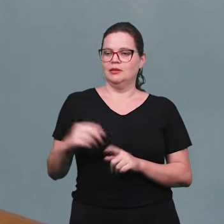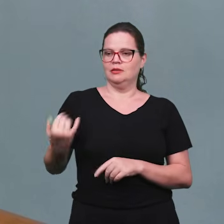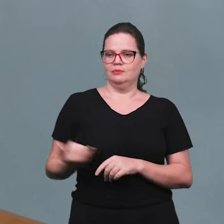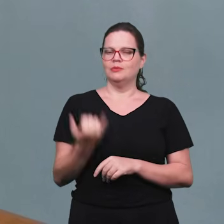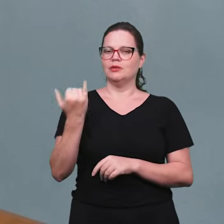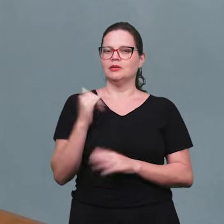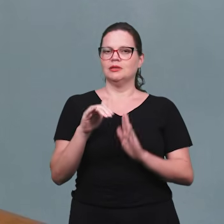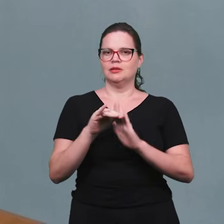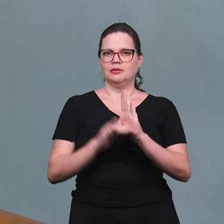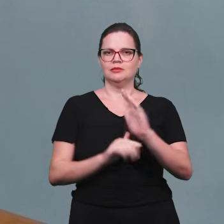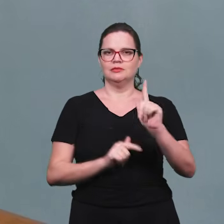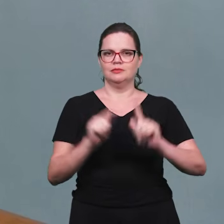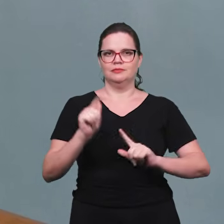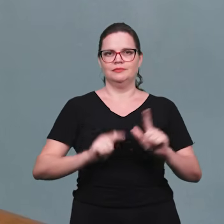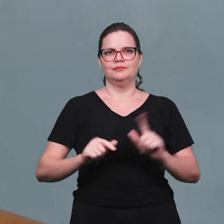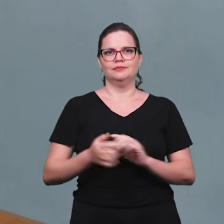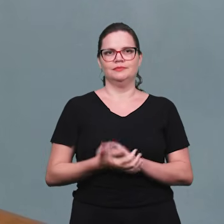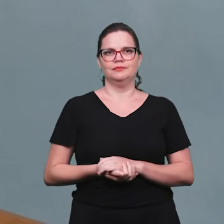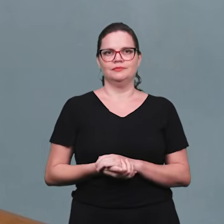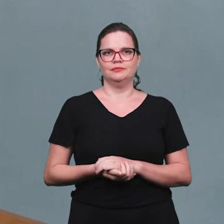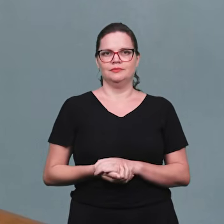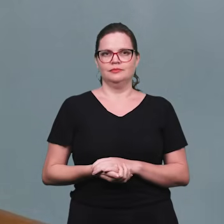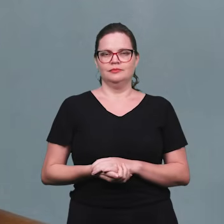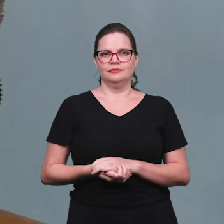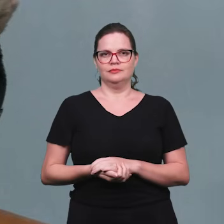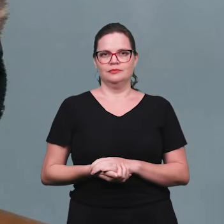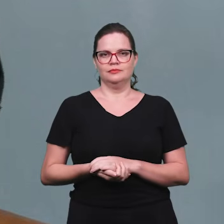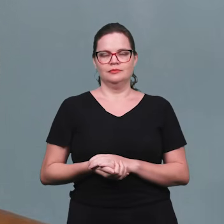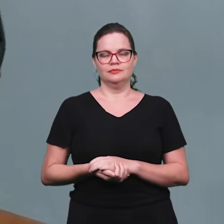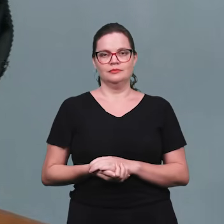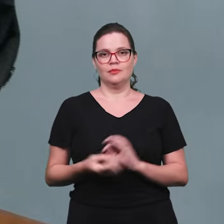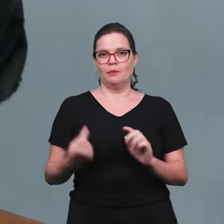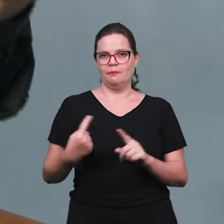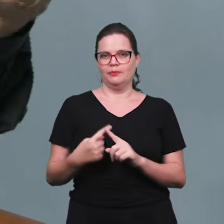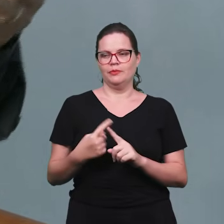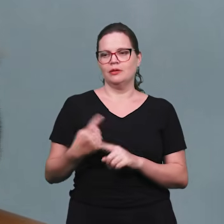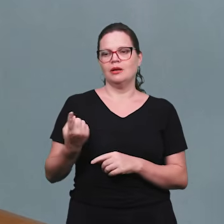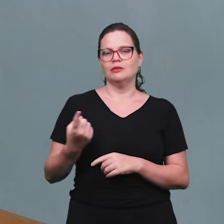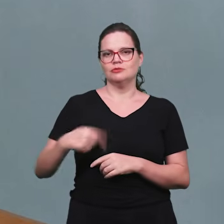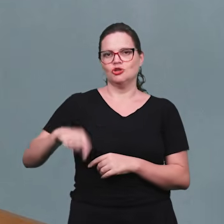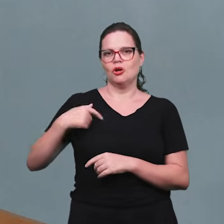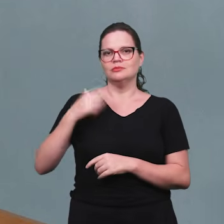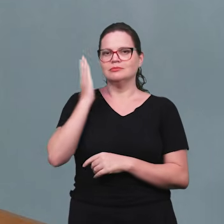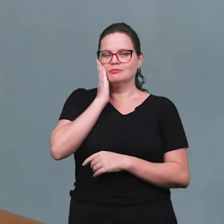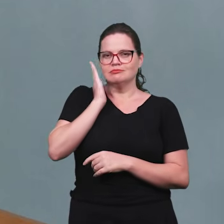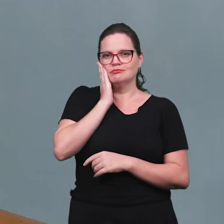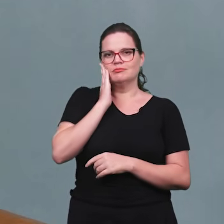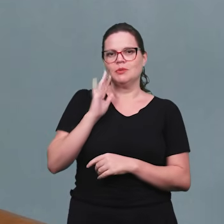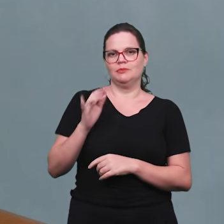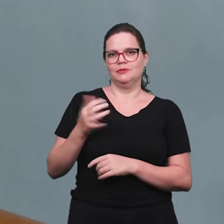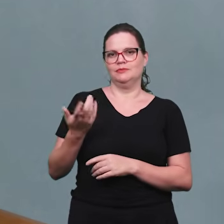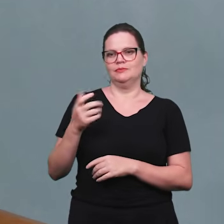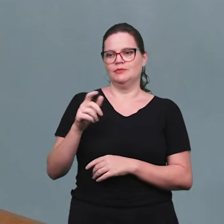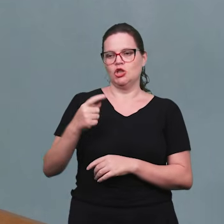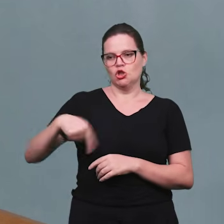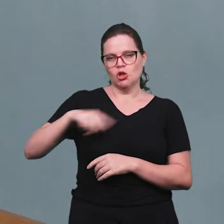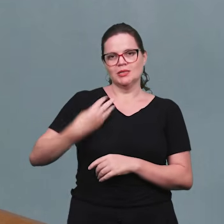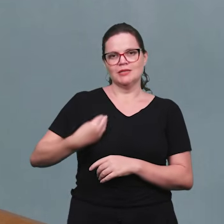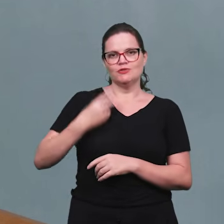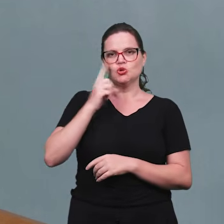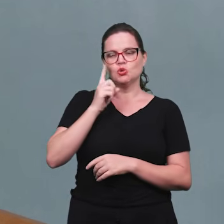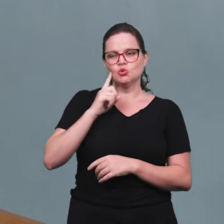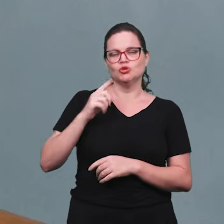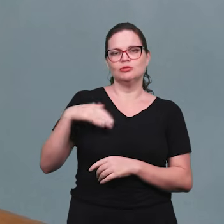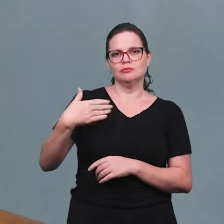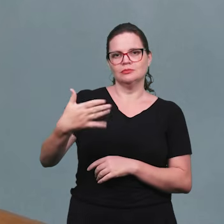Importantíssimo programa, Esse episódio é algo que corriqueiro até na vida nossa, no dia a dia,